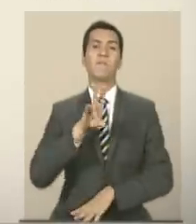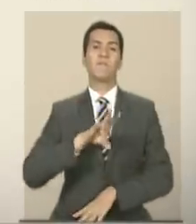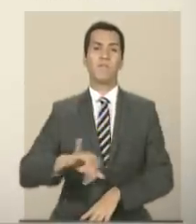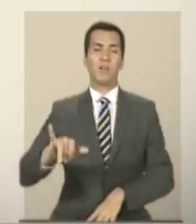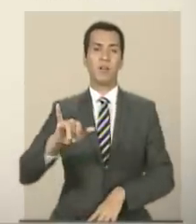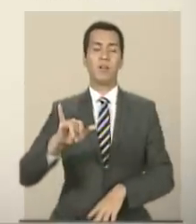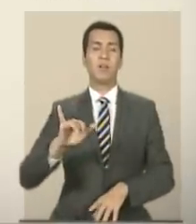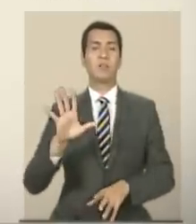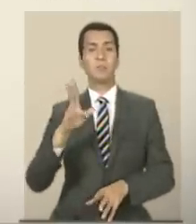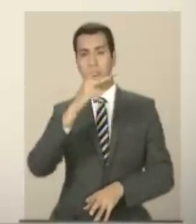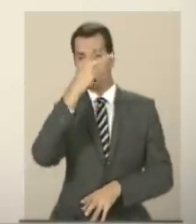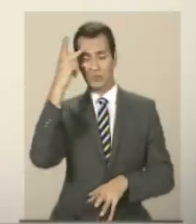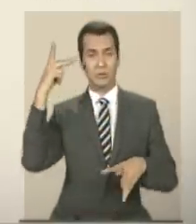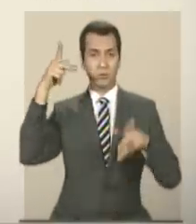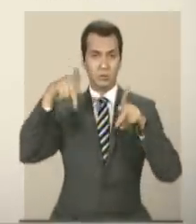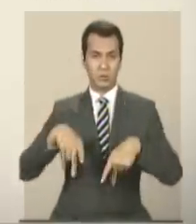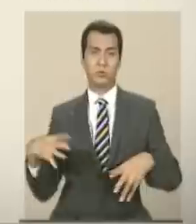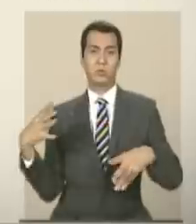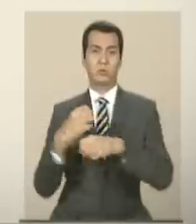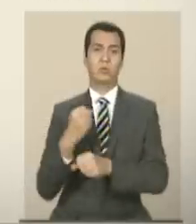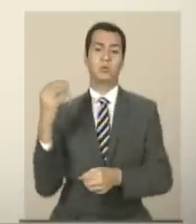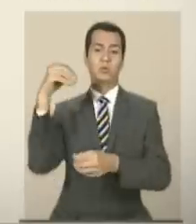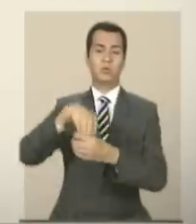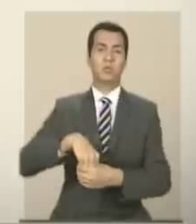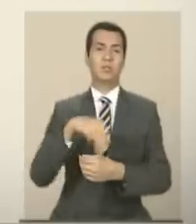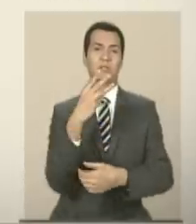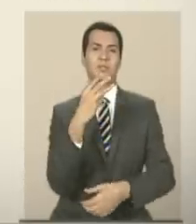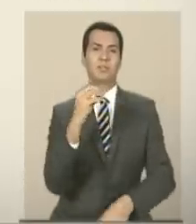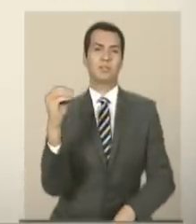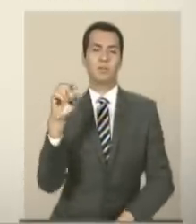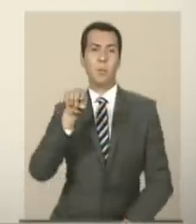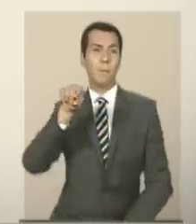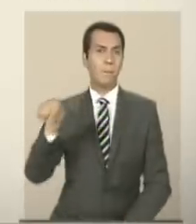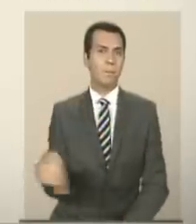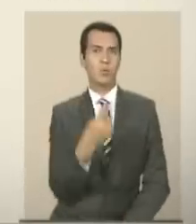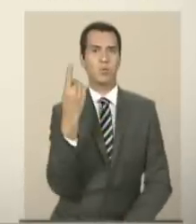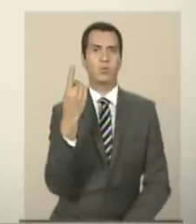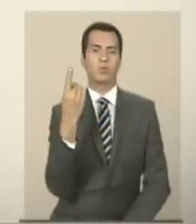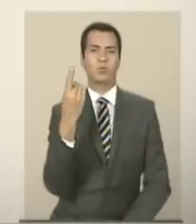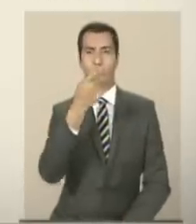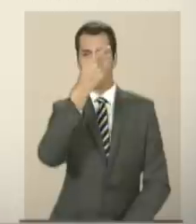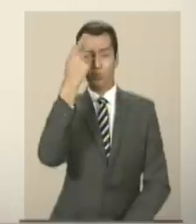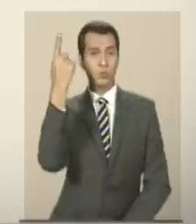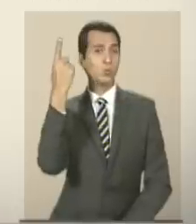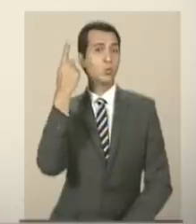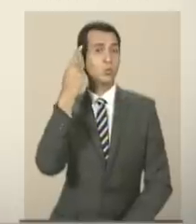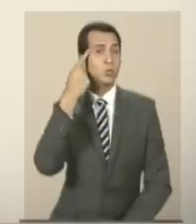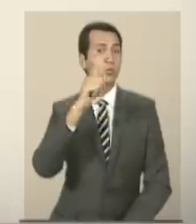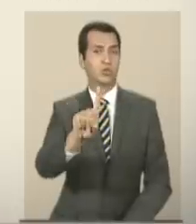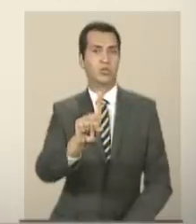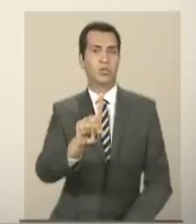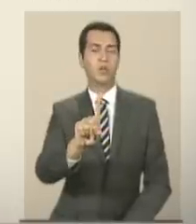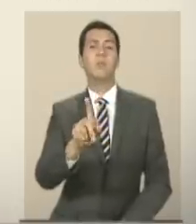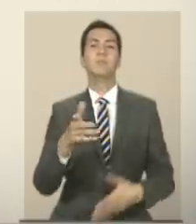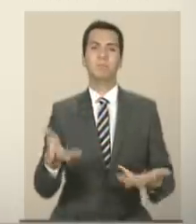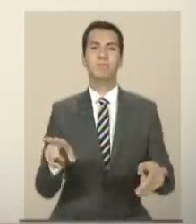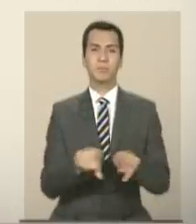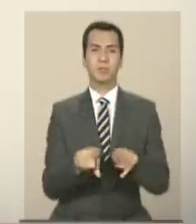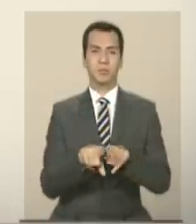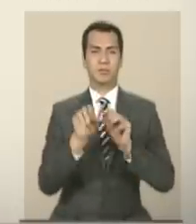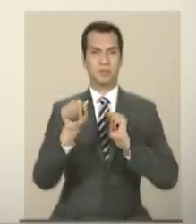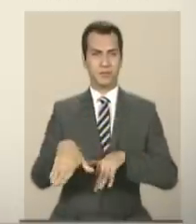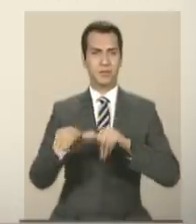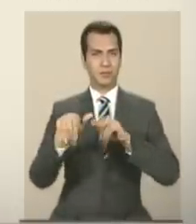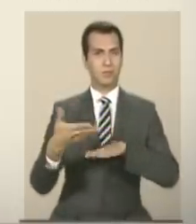transportar aproximadamente 300 mil passageiros por dia. Nós anunciamos também, Luciano, em setembro, 1